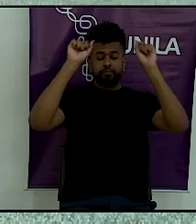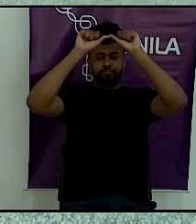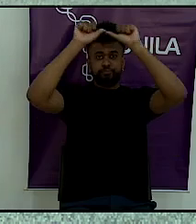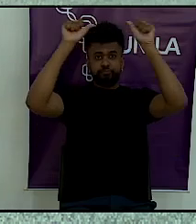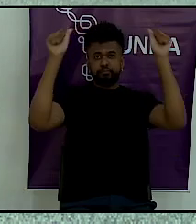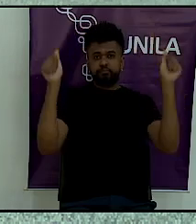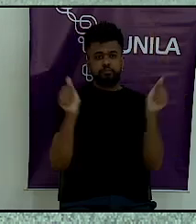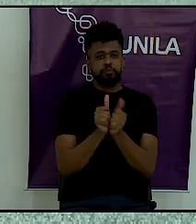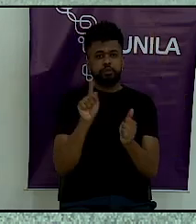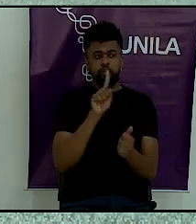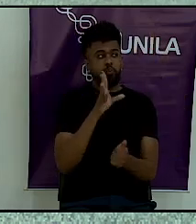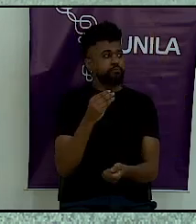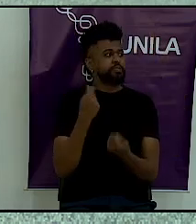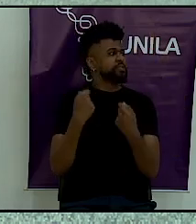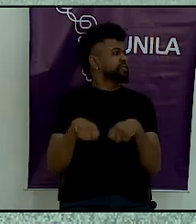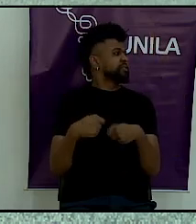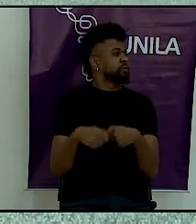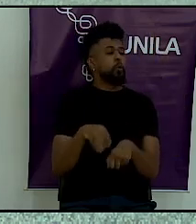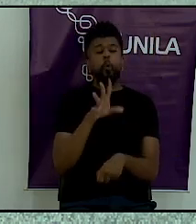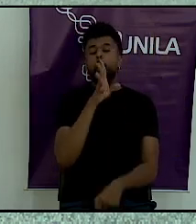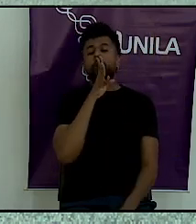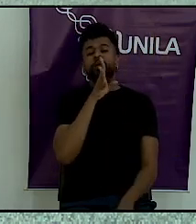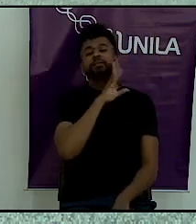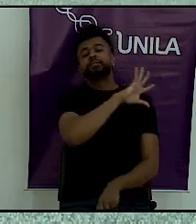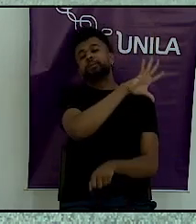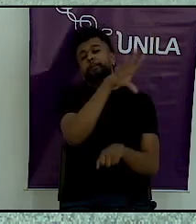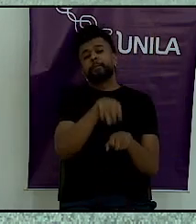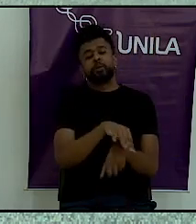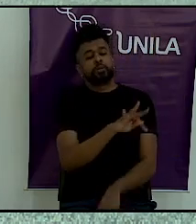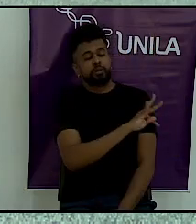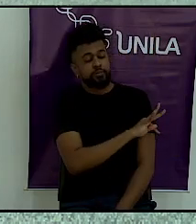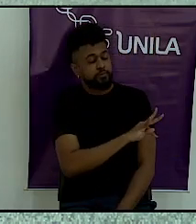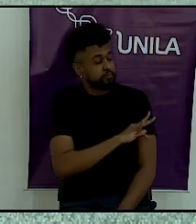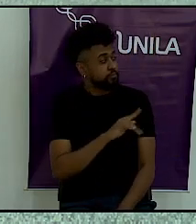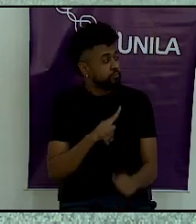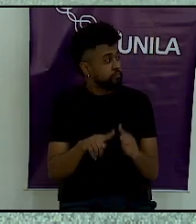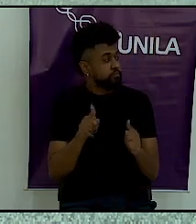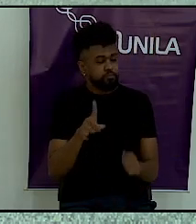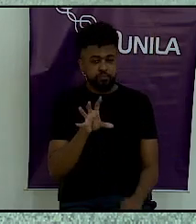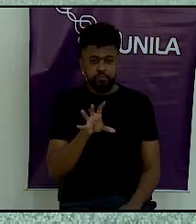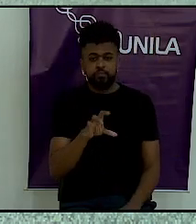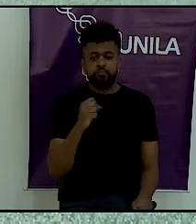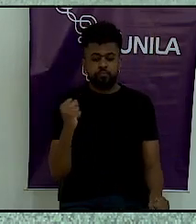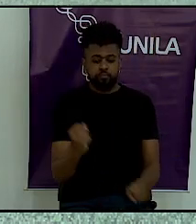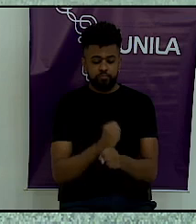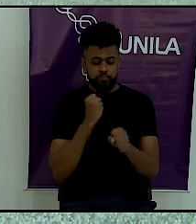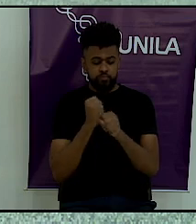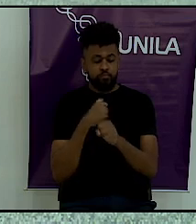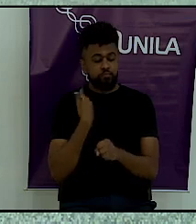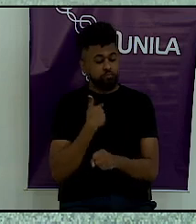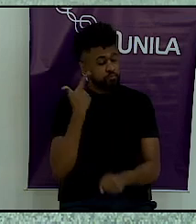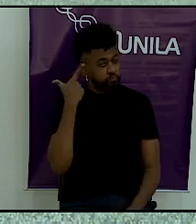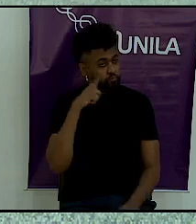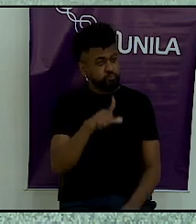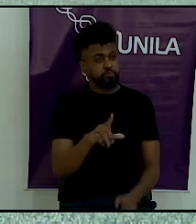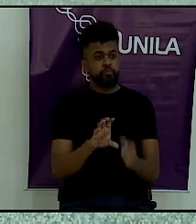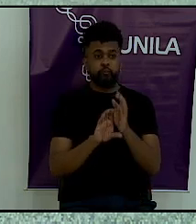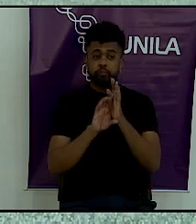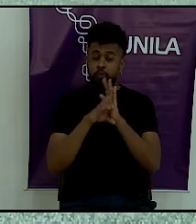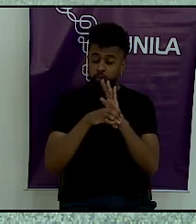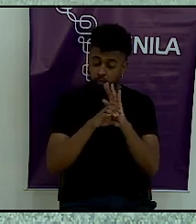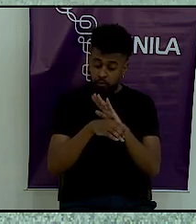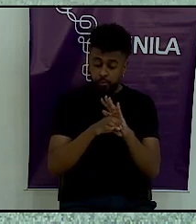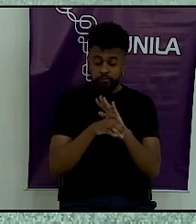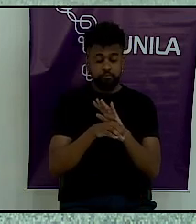sem muita necessidade de conhecimento técnico, né? Mas com isso, com a forma de construir, a gente consegue explicar conceitos, muitas